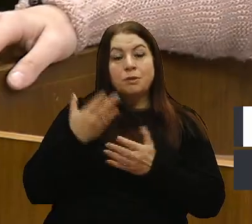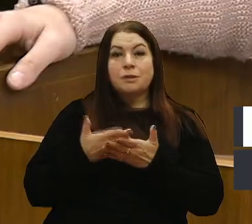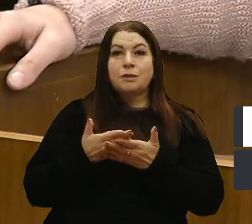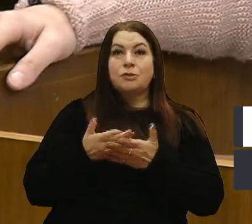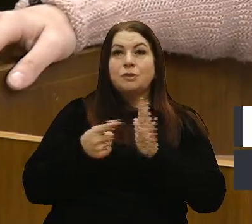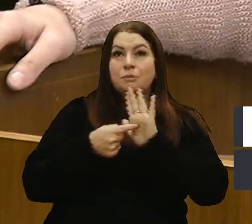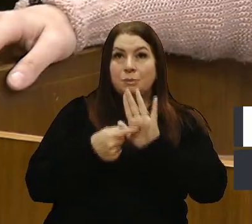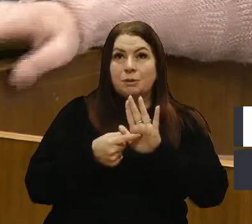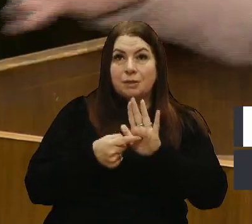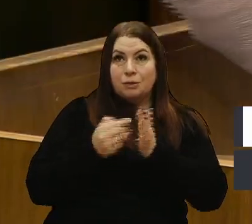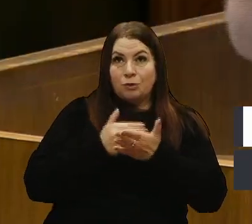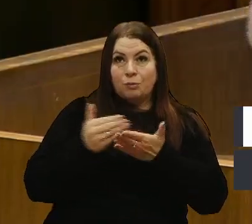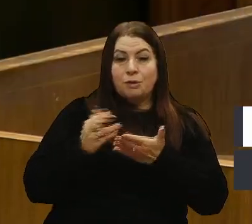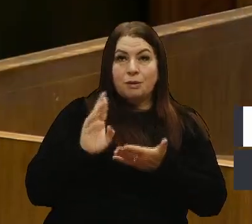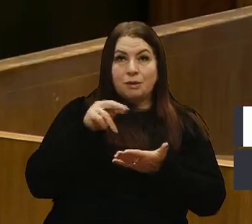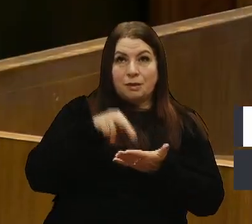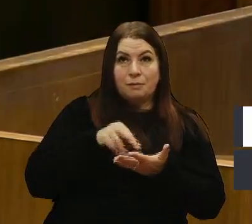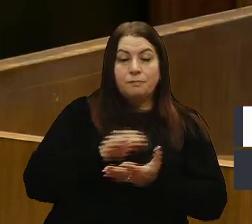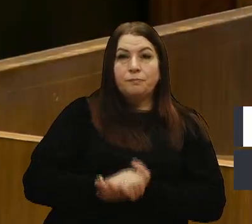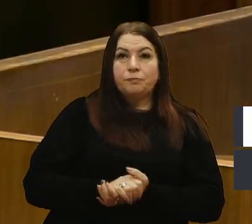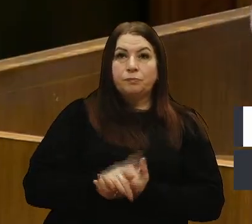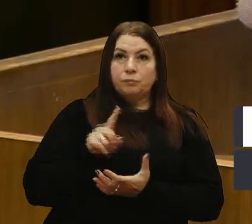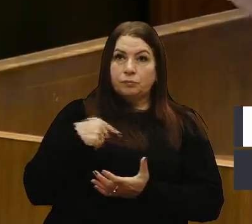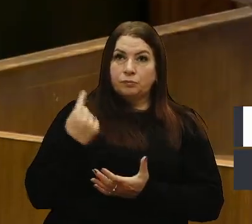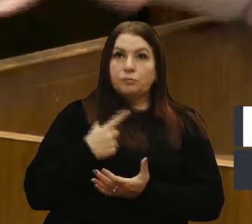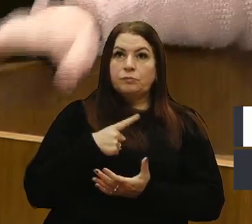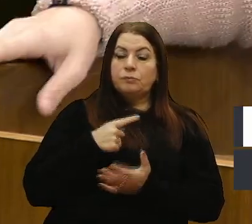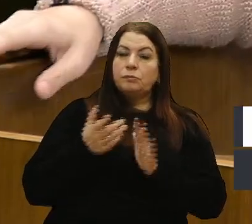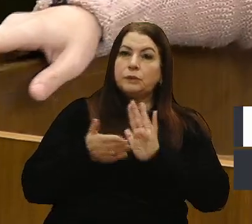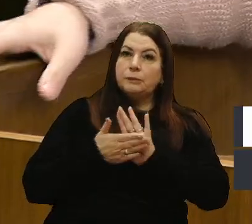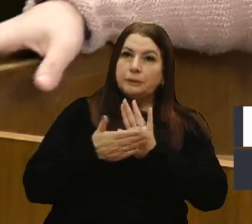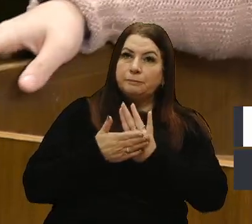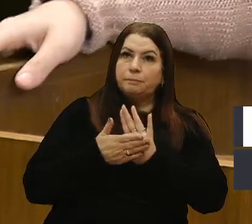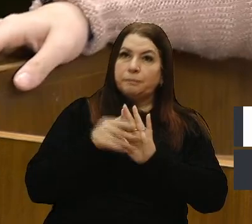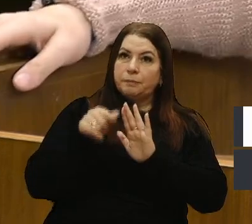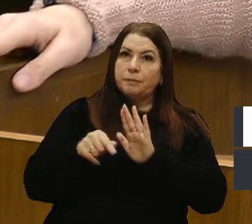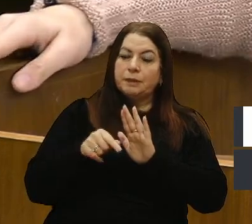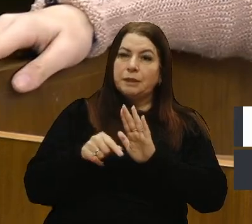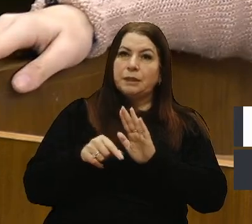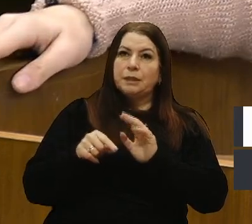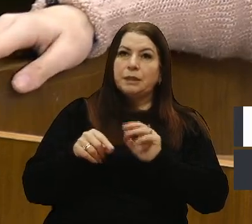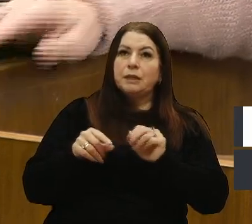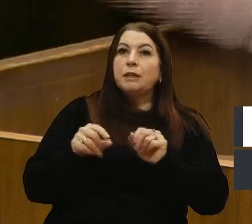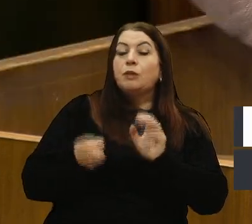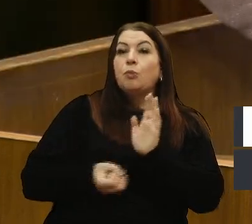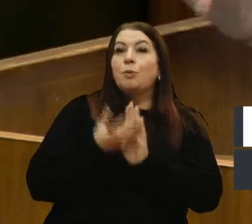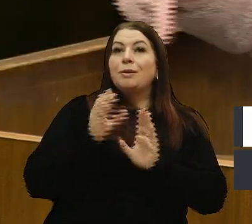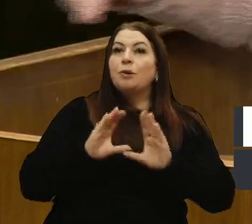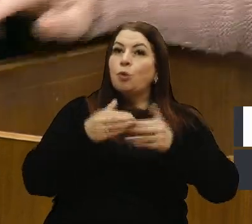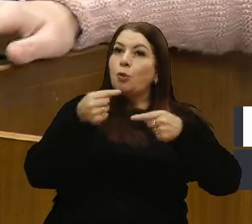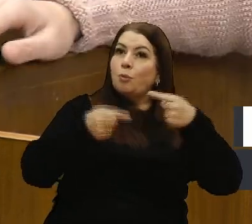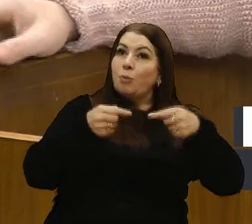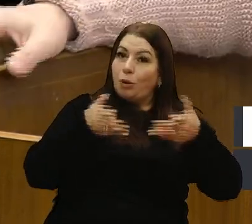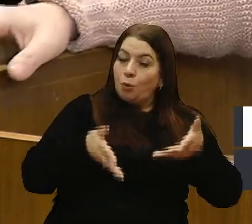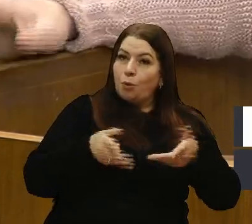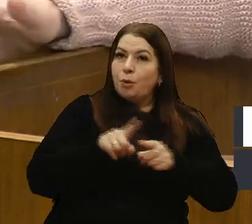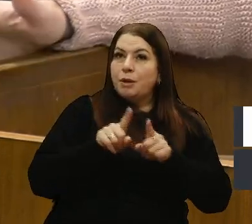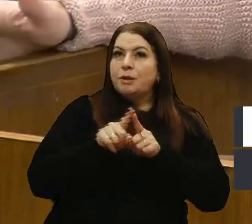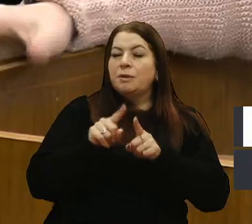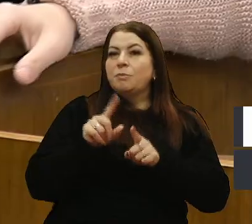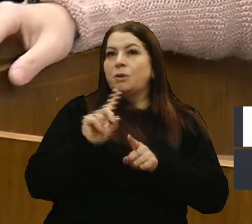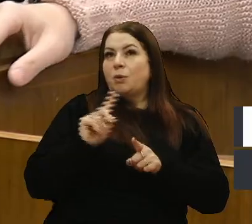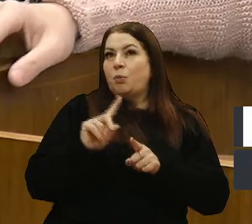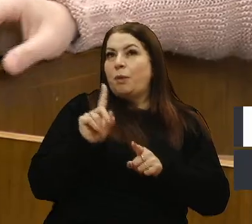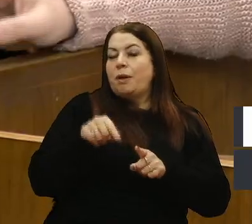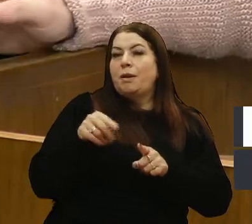se apresentado a partir da realidade. Então, nós estamos propondo essa constituição da frente parlamentar agora, porque não nos